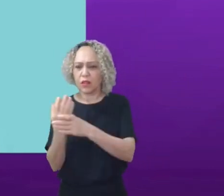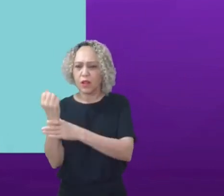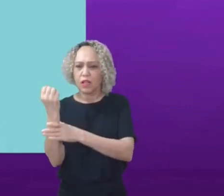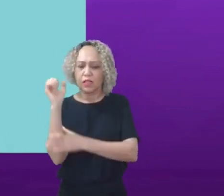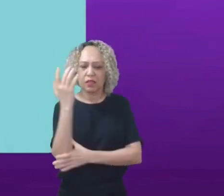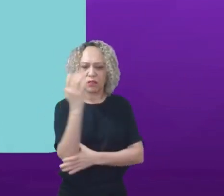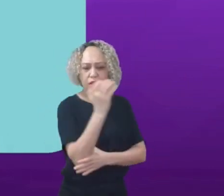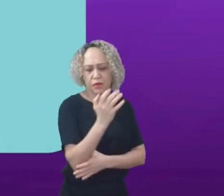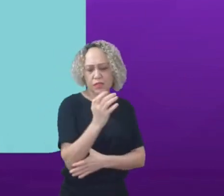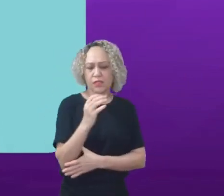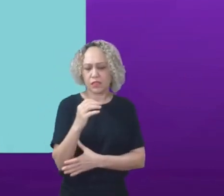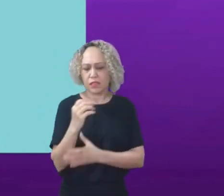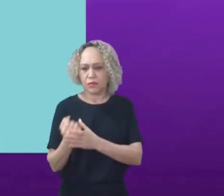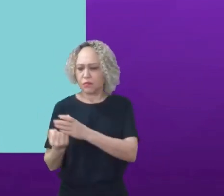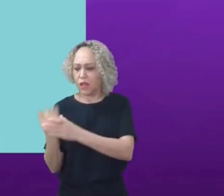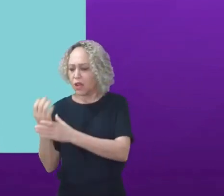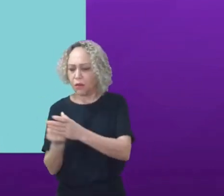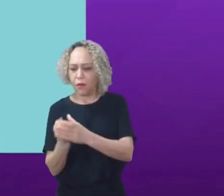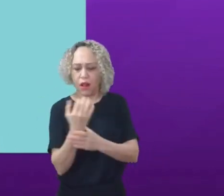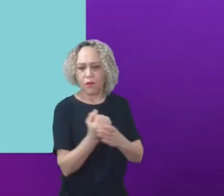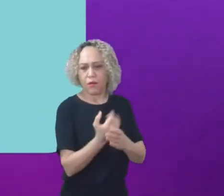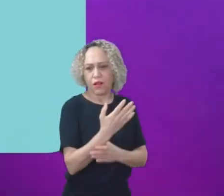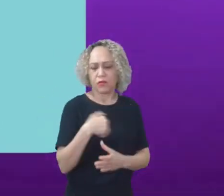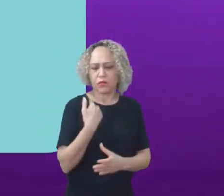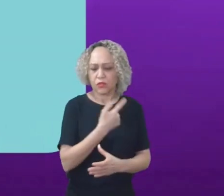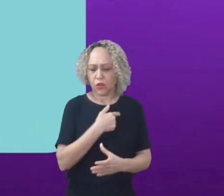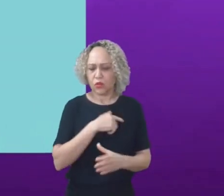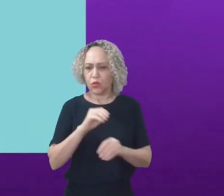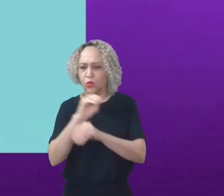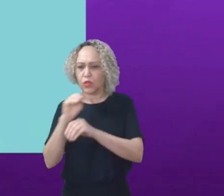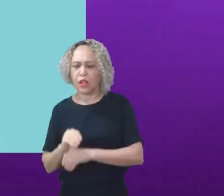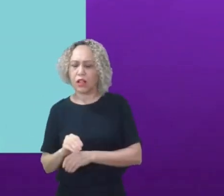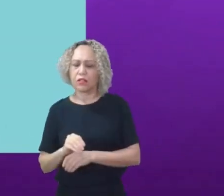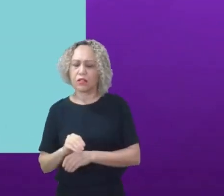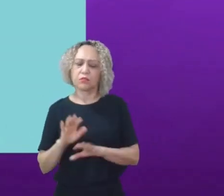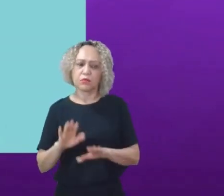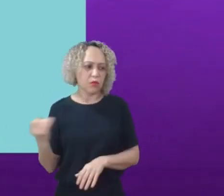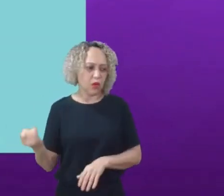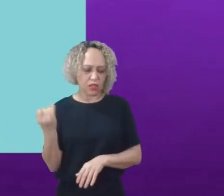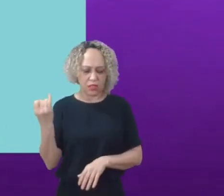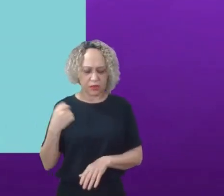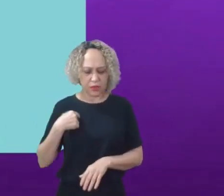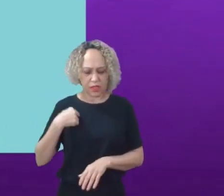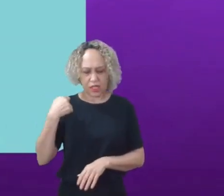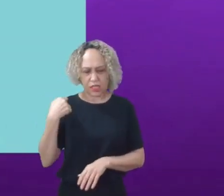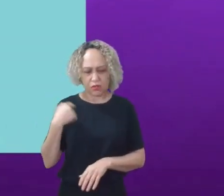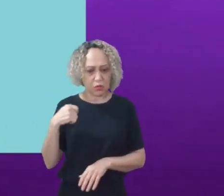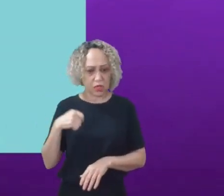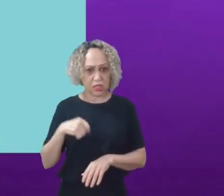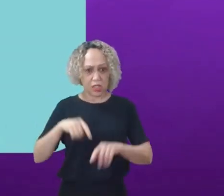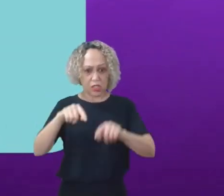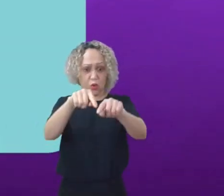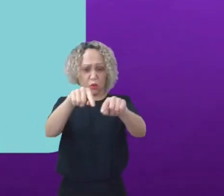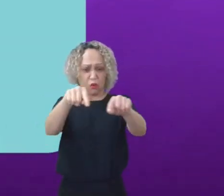sobre esse cuidado. E é fundamental pensar que a gente não precisa de grandes terrenos para construir essas hortas.